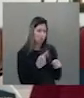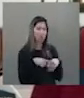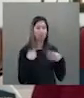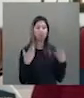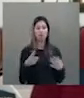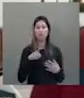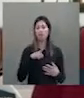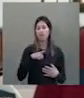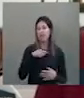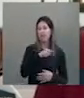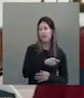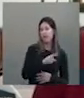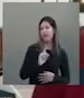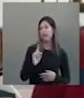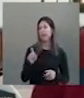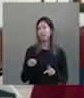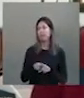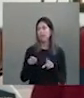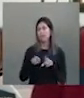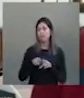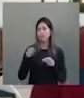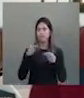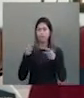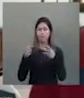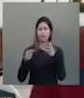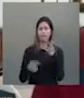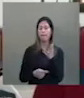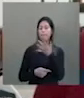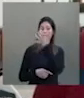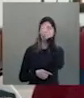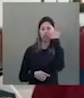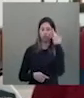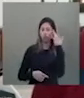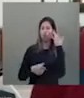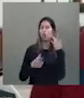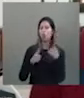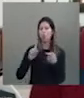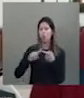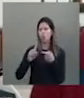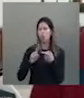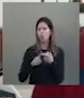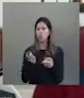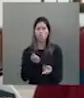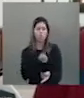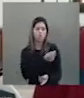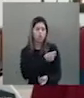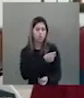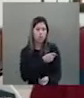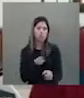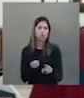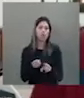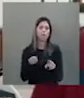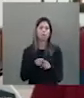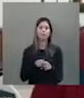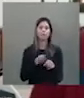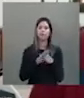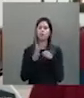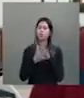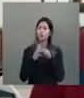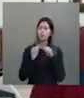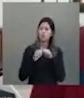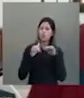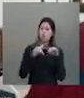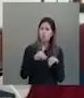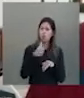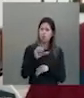Precisa Medicamentos, do kit Covid, da VTC Log, da Global Gestão Saúde,